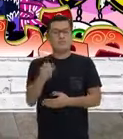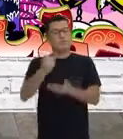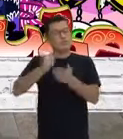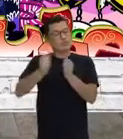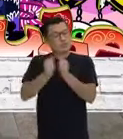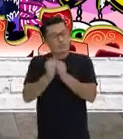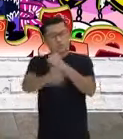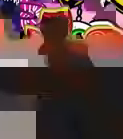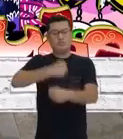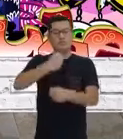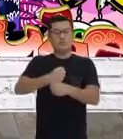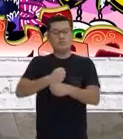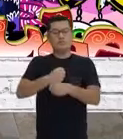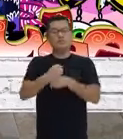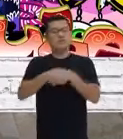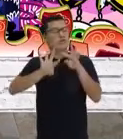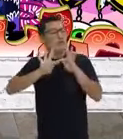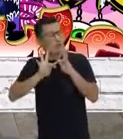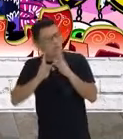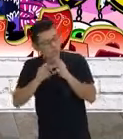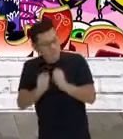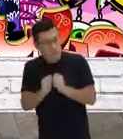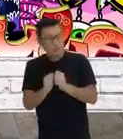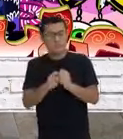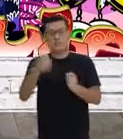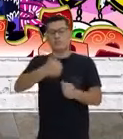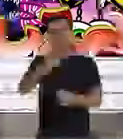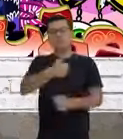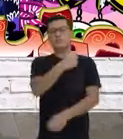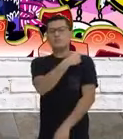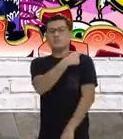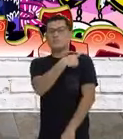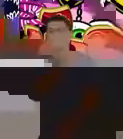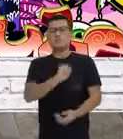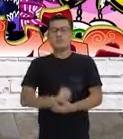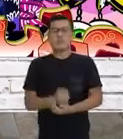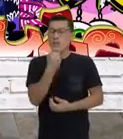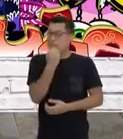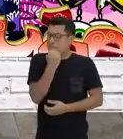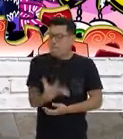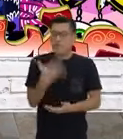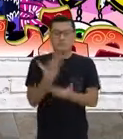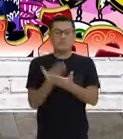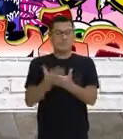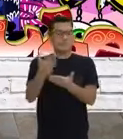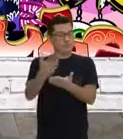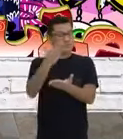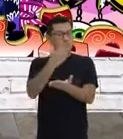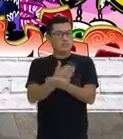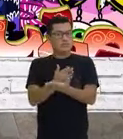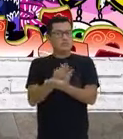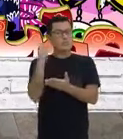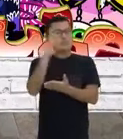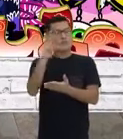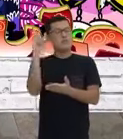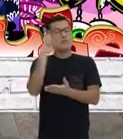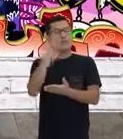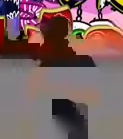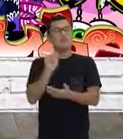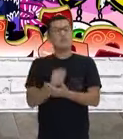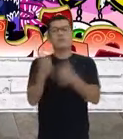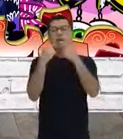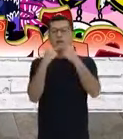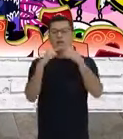vocês durante esse ano todinho aqui no primeiro ano bom na aula anterior você relembrou